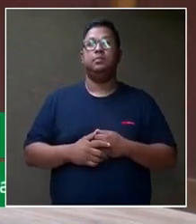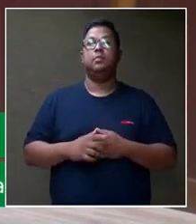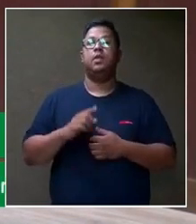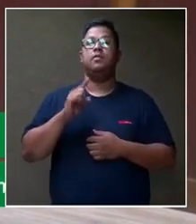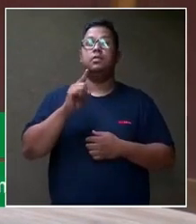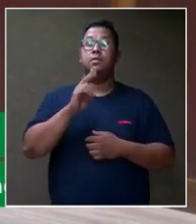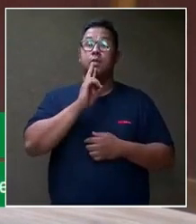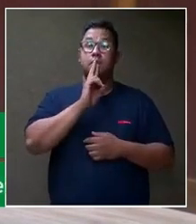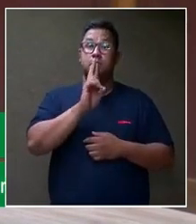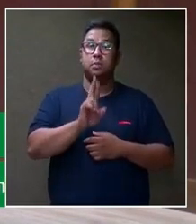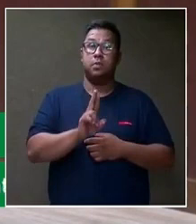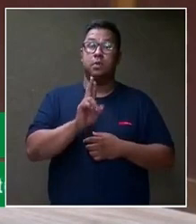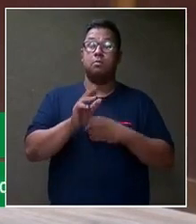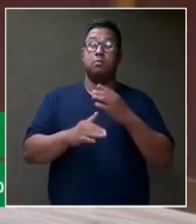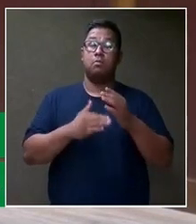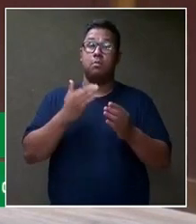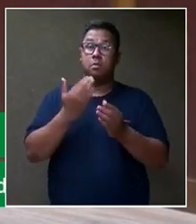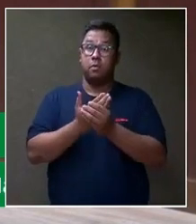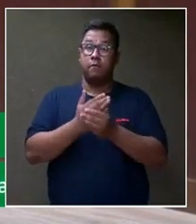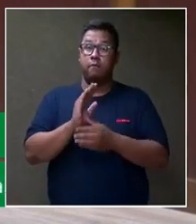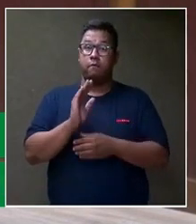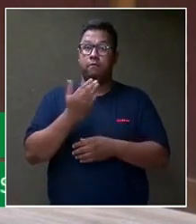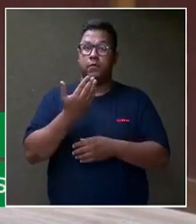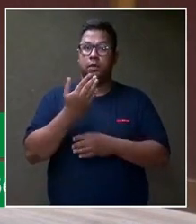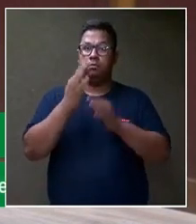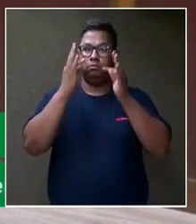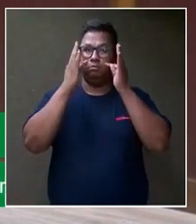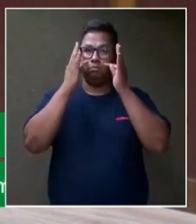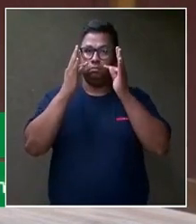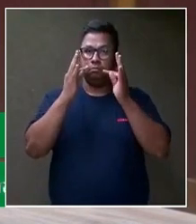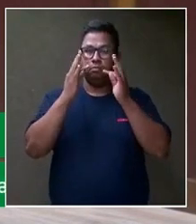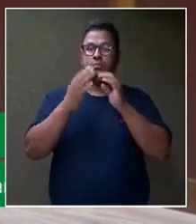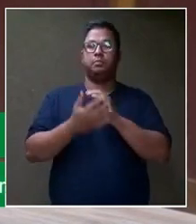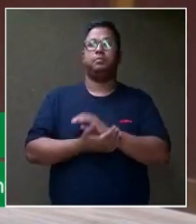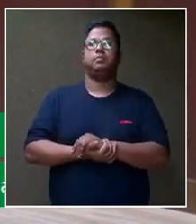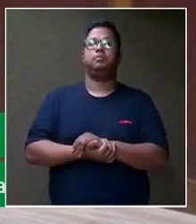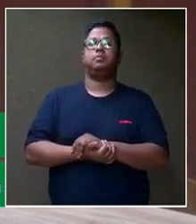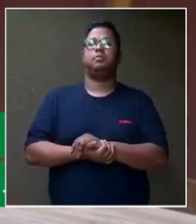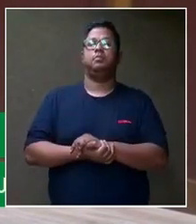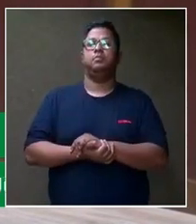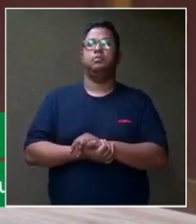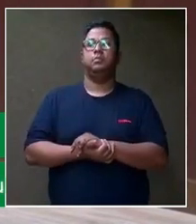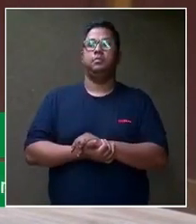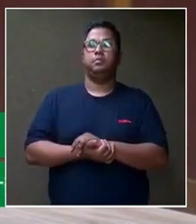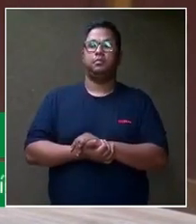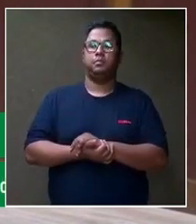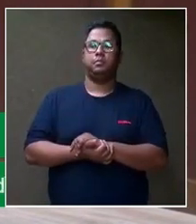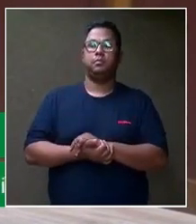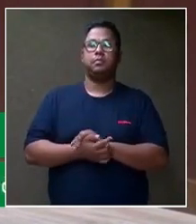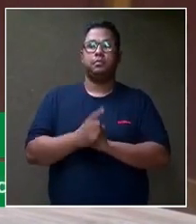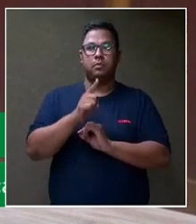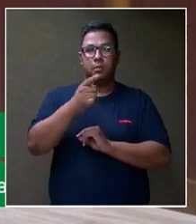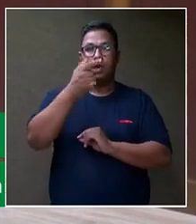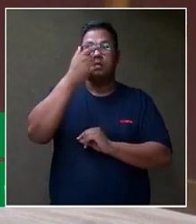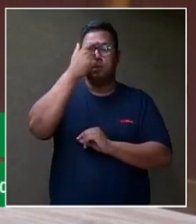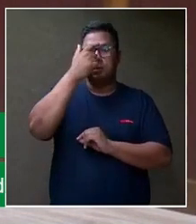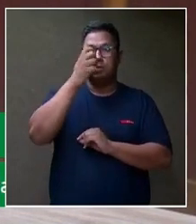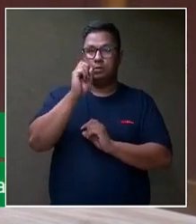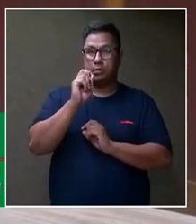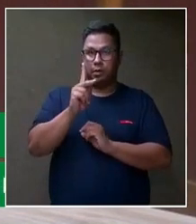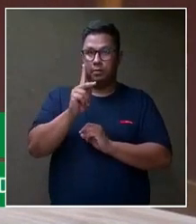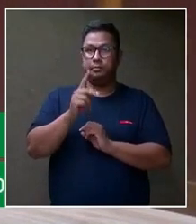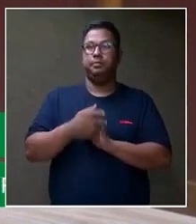verdade, a senhora responderá pelo falso testemunho, pelo crime de falso testemunho. Eu deixo a senhora ciente disso.